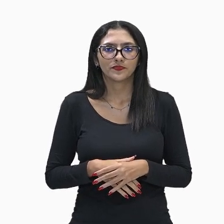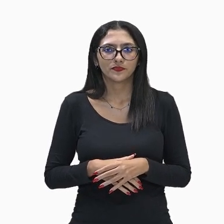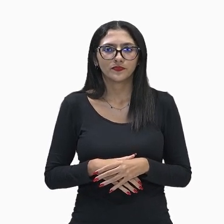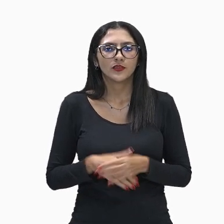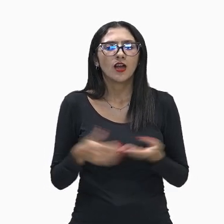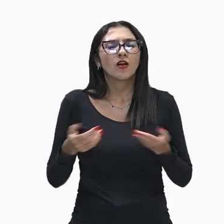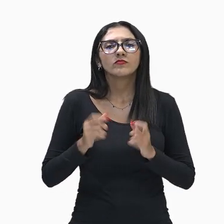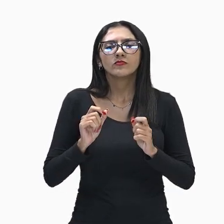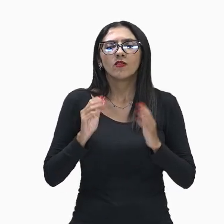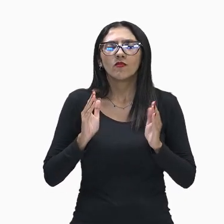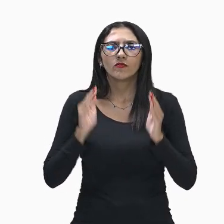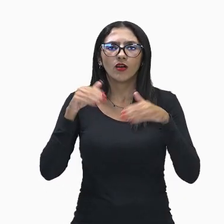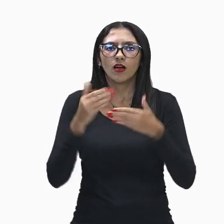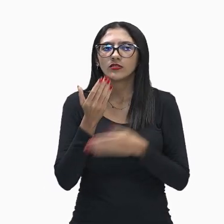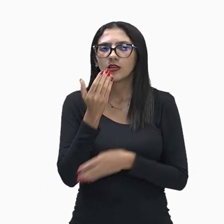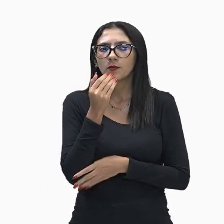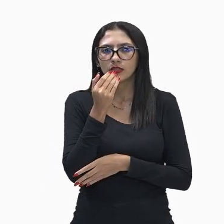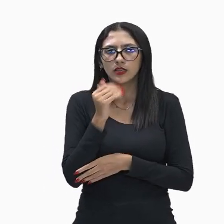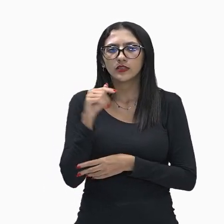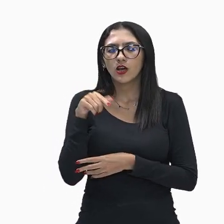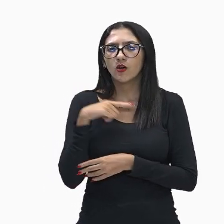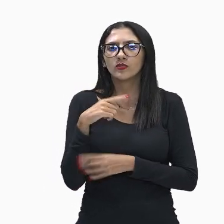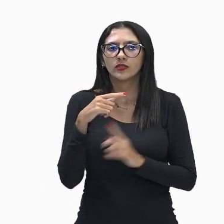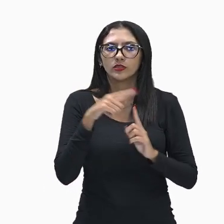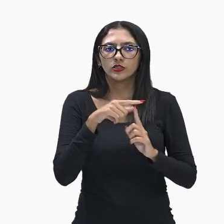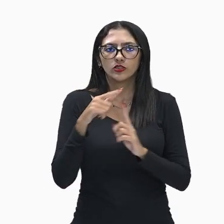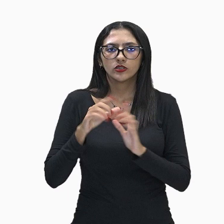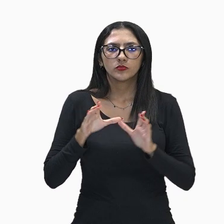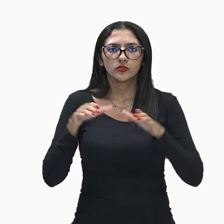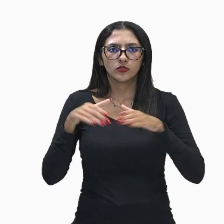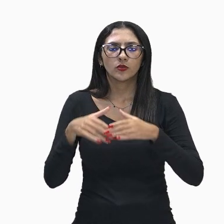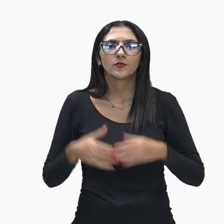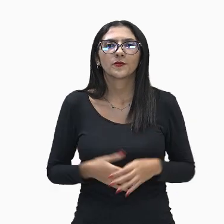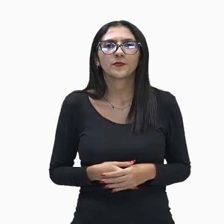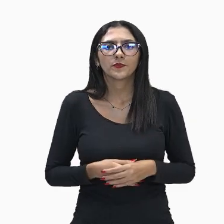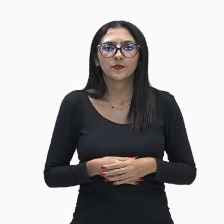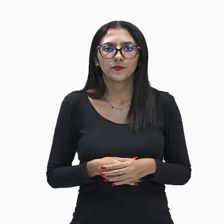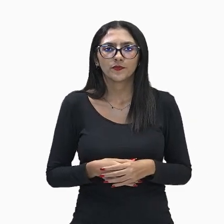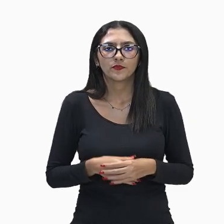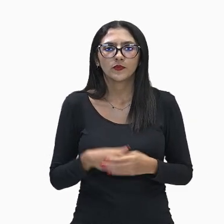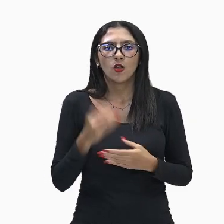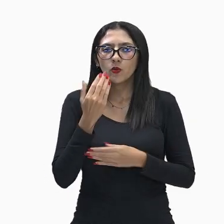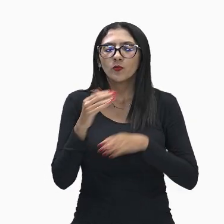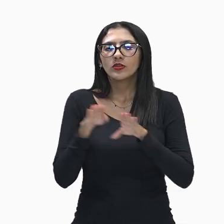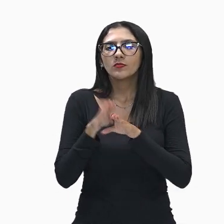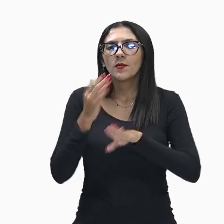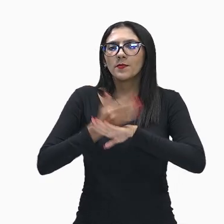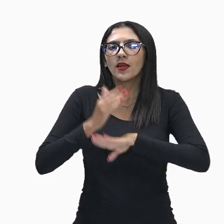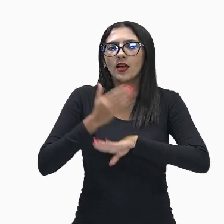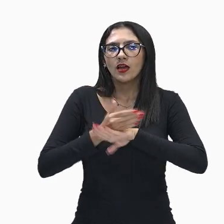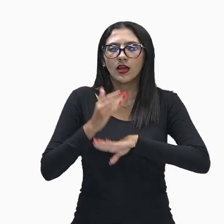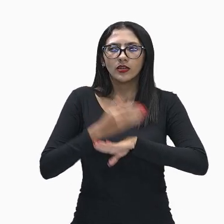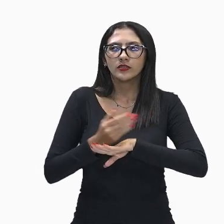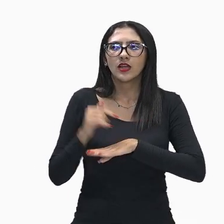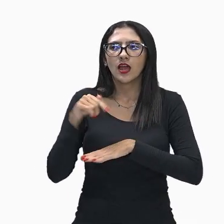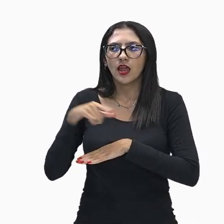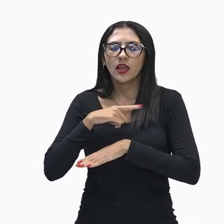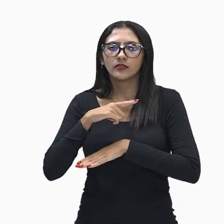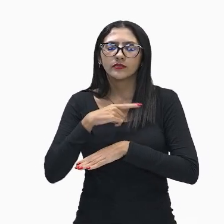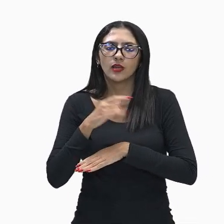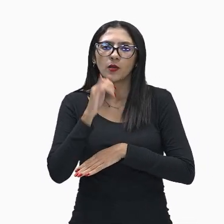à alimentação desse indivíduo ah alimentação e treinamento né ele pode ser considerado aí um